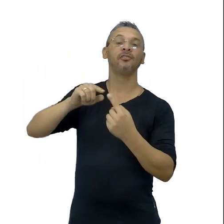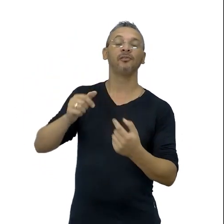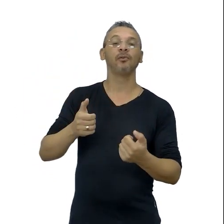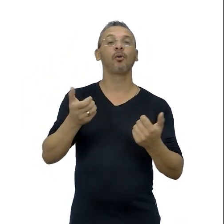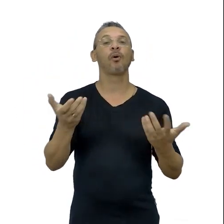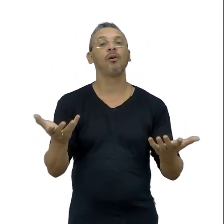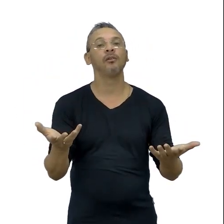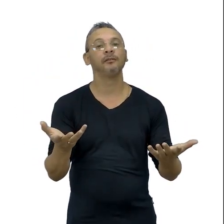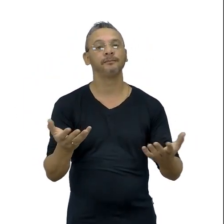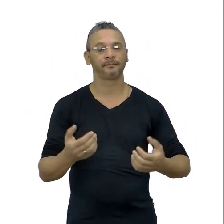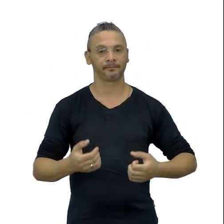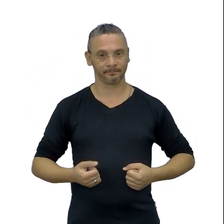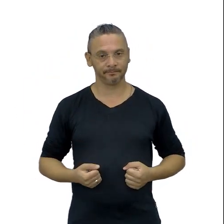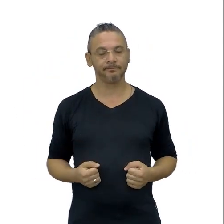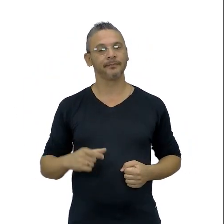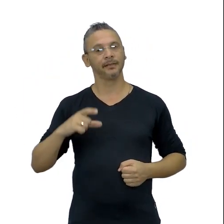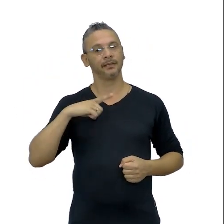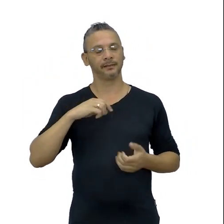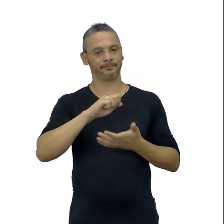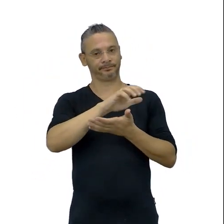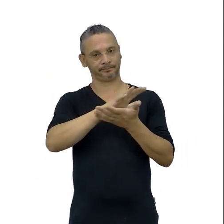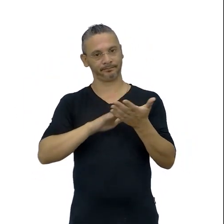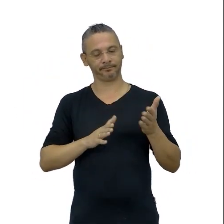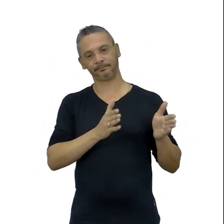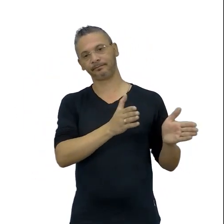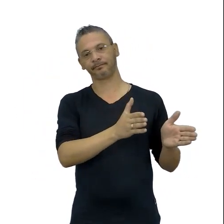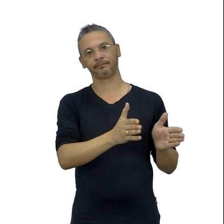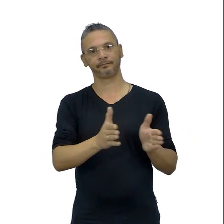leitura, né? Porque existem as atividades na sequência.